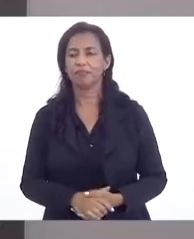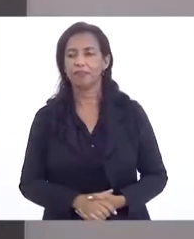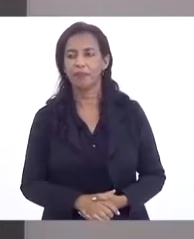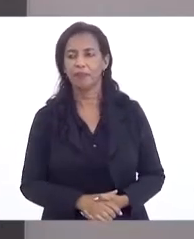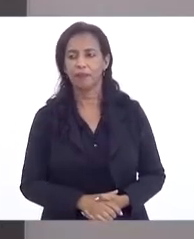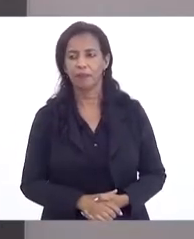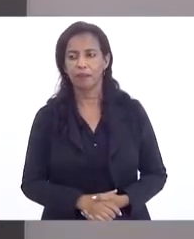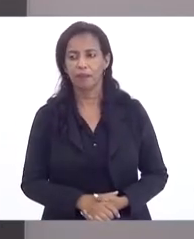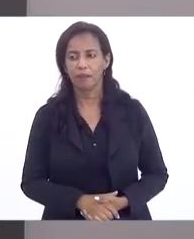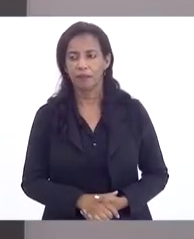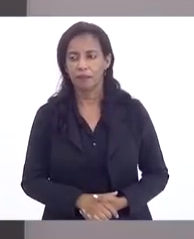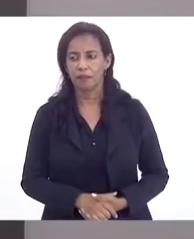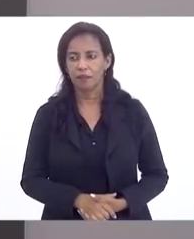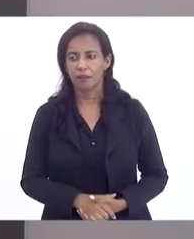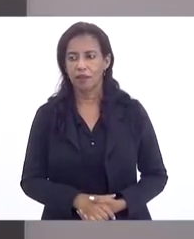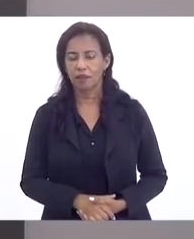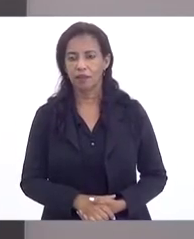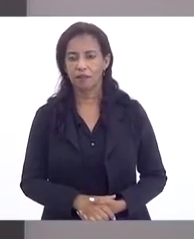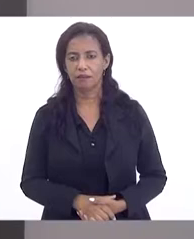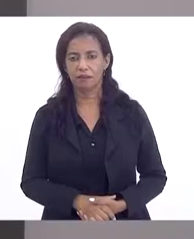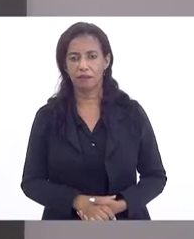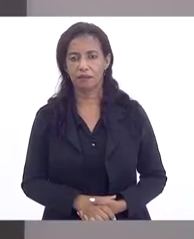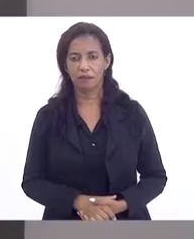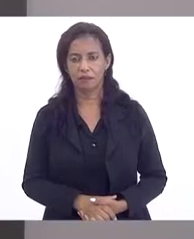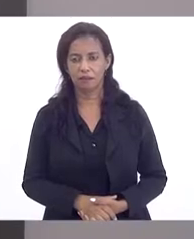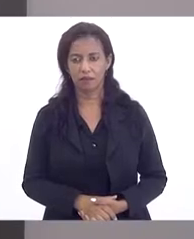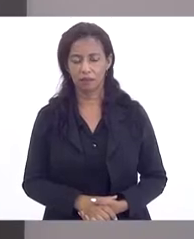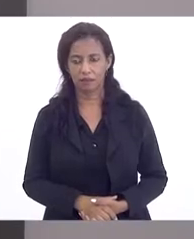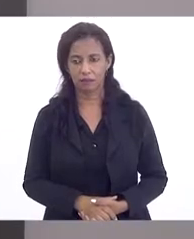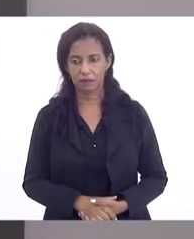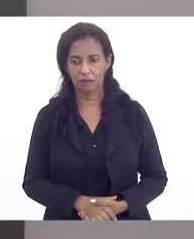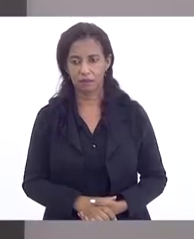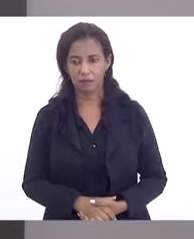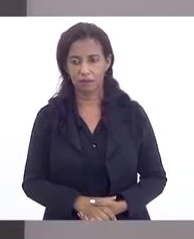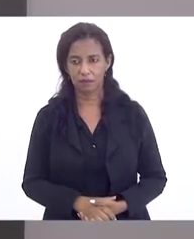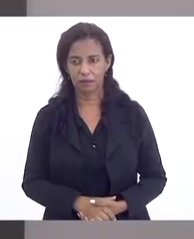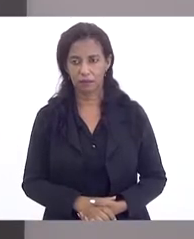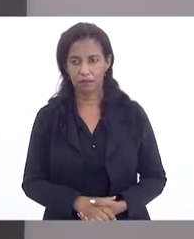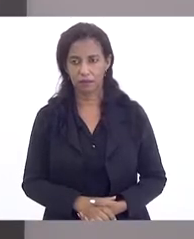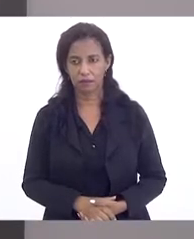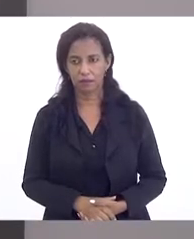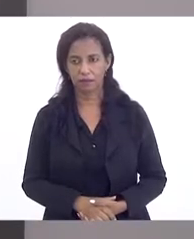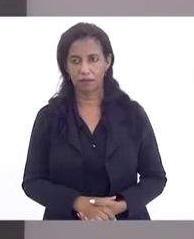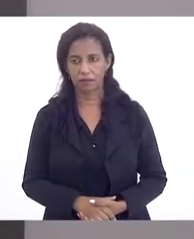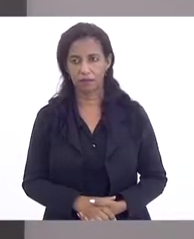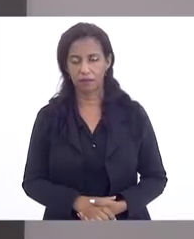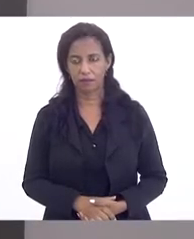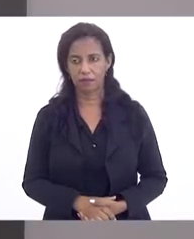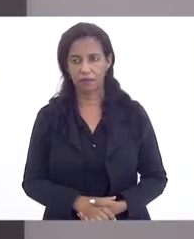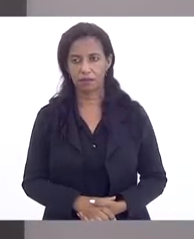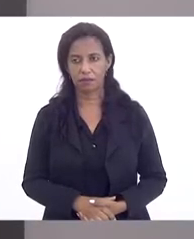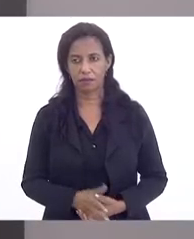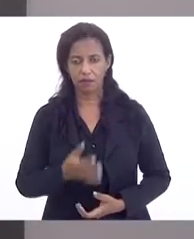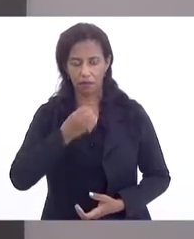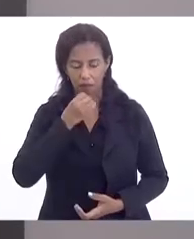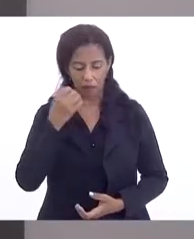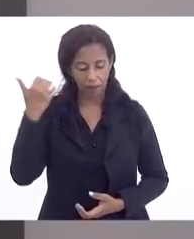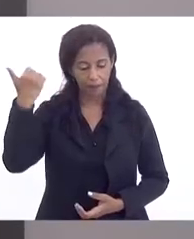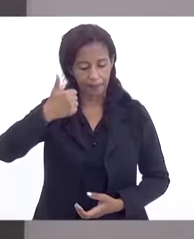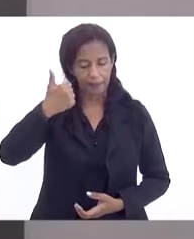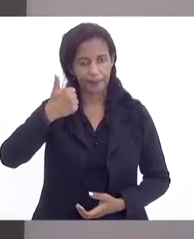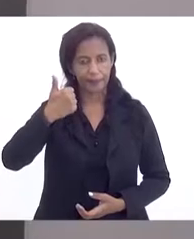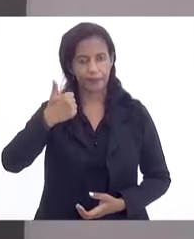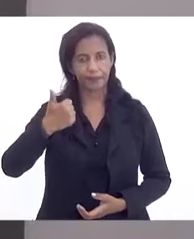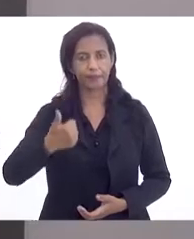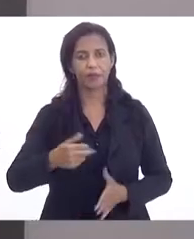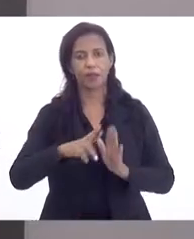muito difícil. Já que o primeiro ponto da pauta é esse. Pois é. Bom, então o primeiro ponto da pauta,